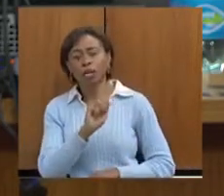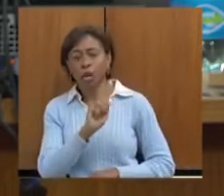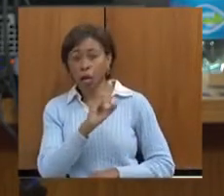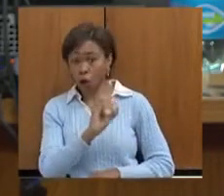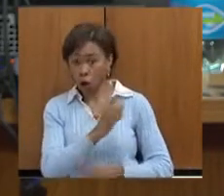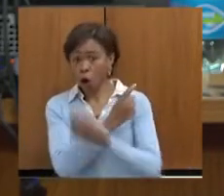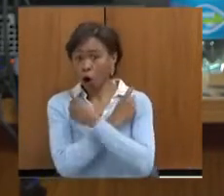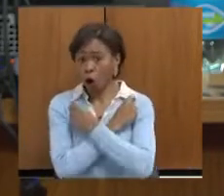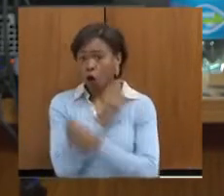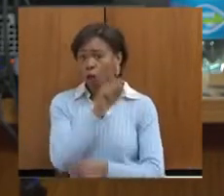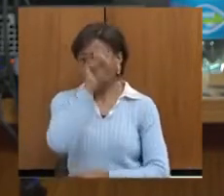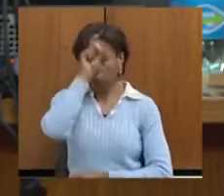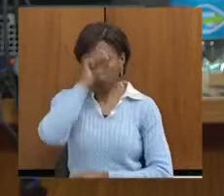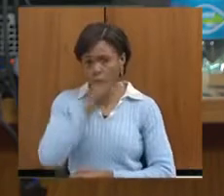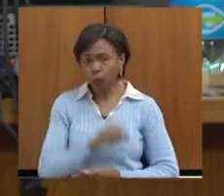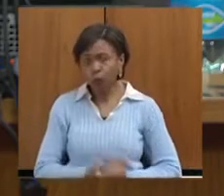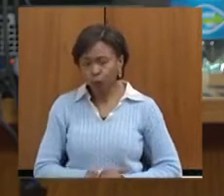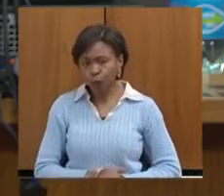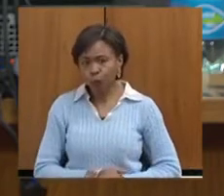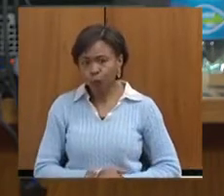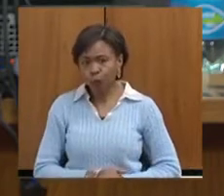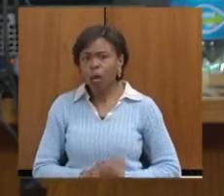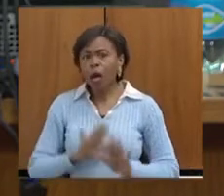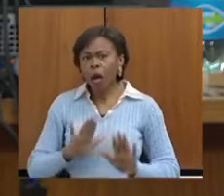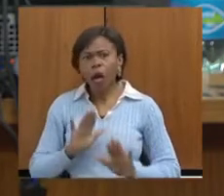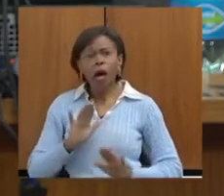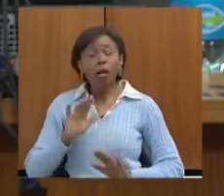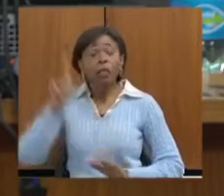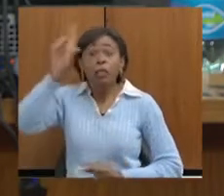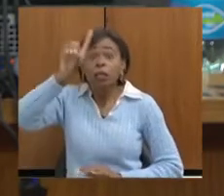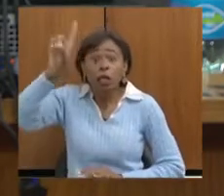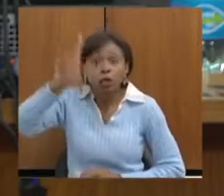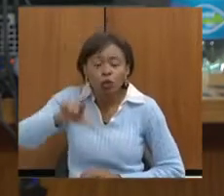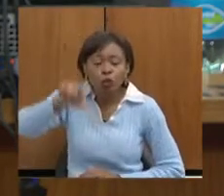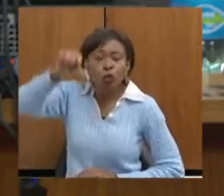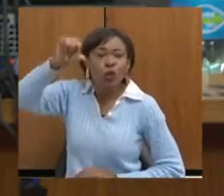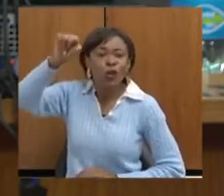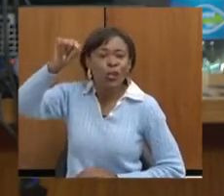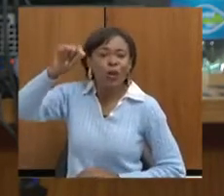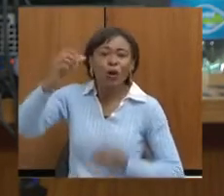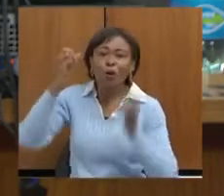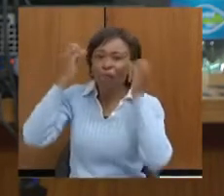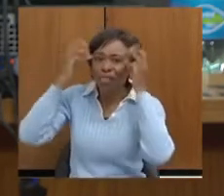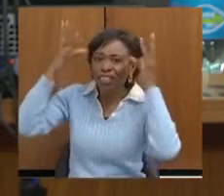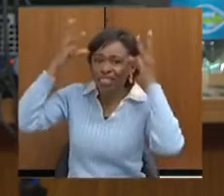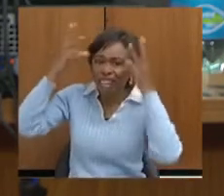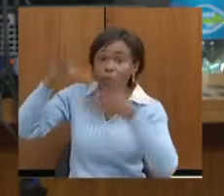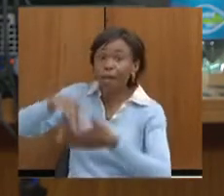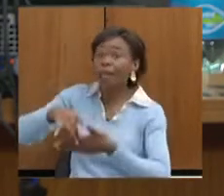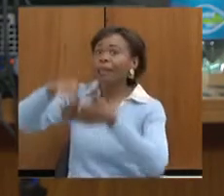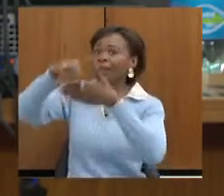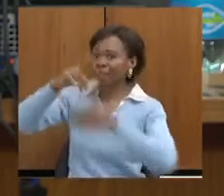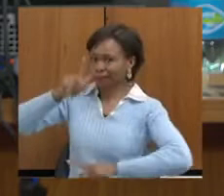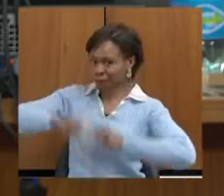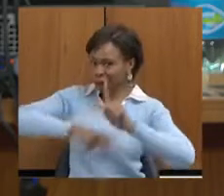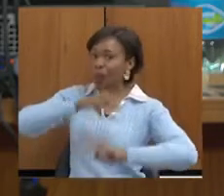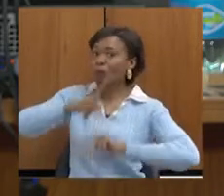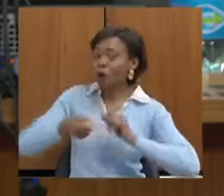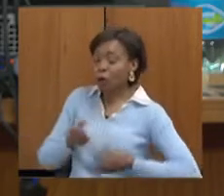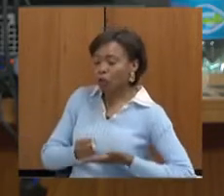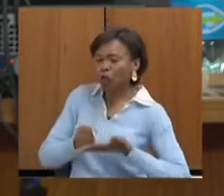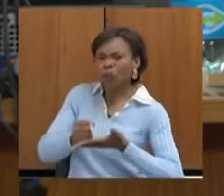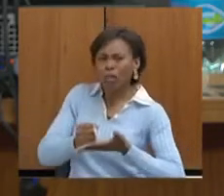lá no Egito e quando o povo Deus escolheu Moisés Ah tá liderar o povo tirar ele daquele